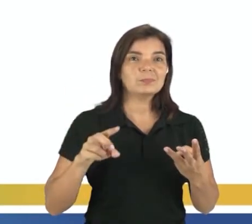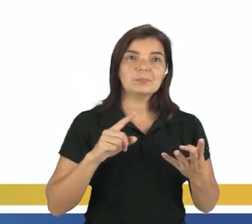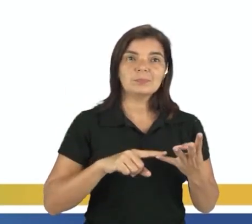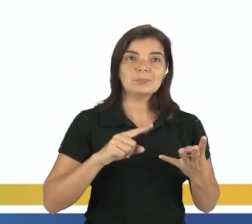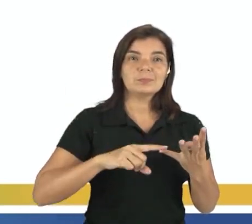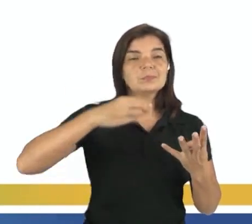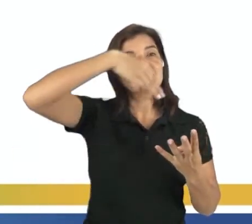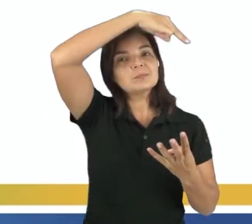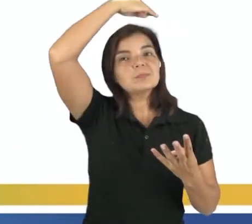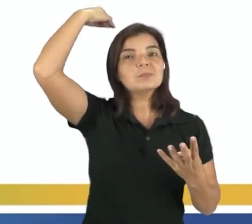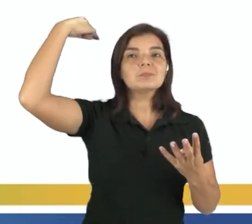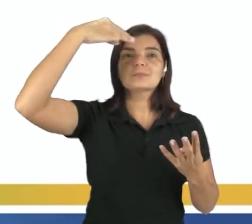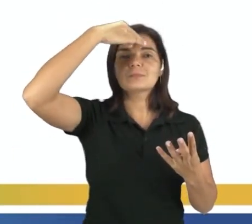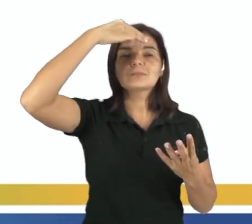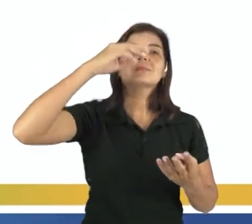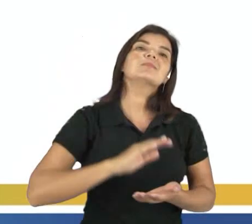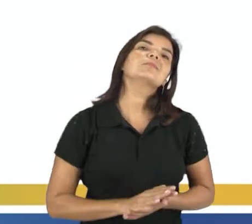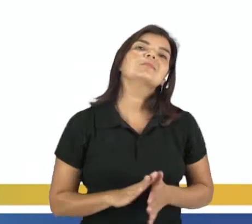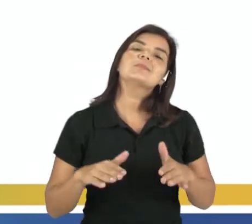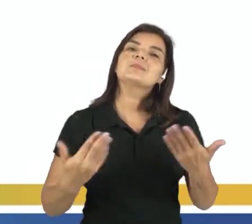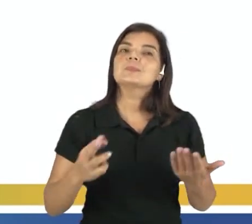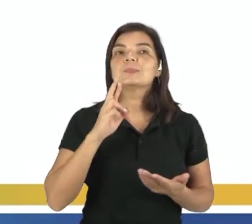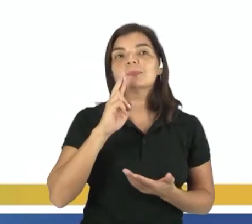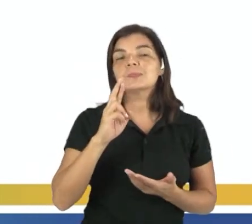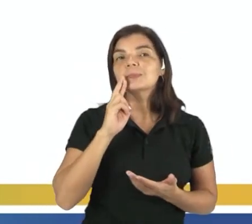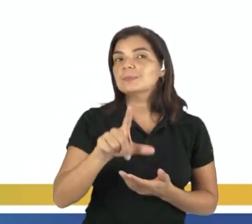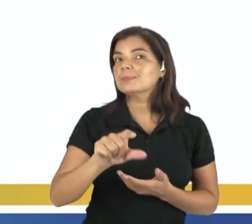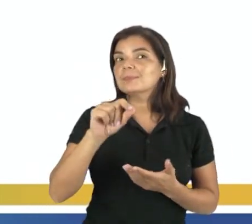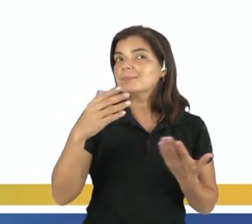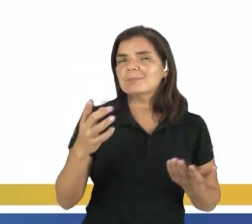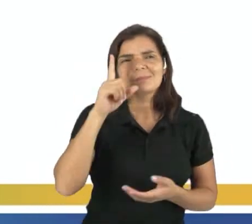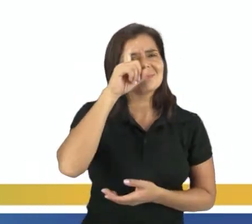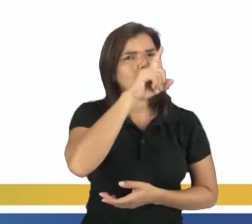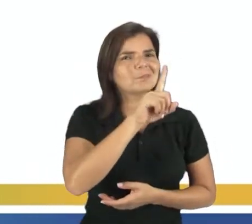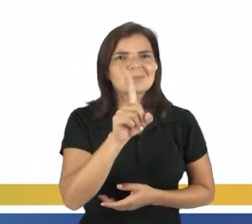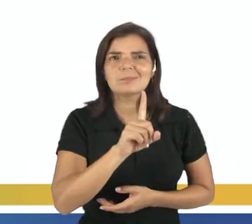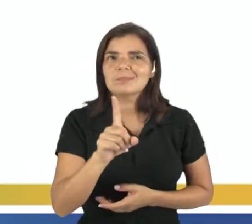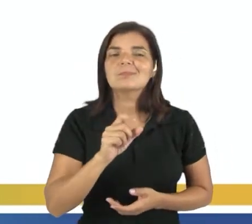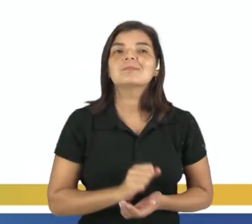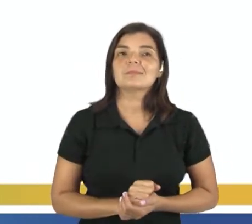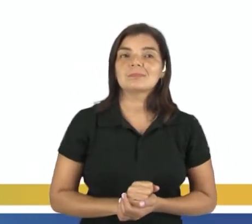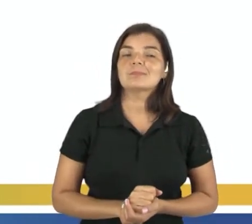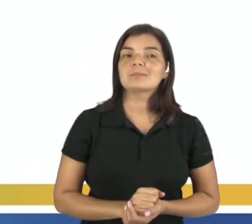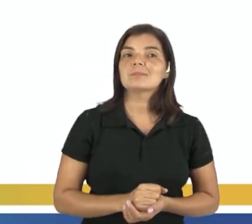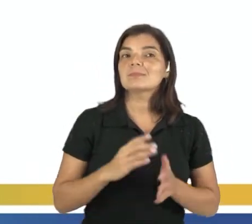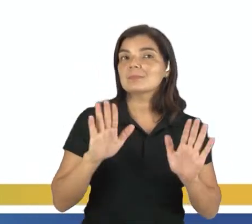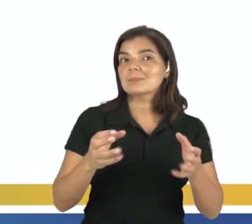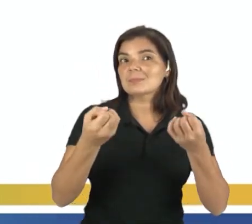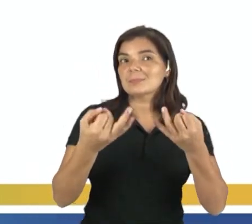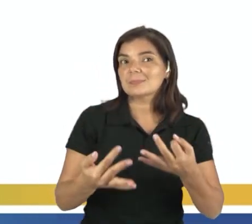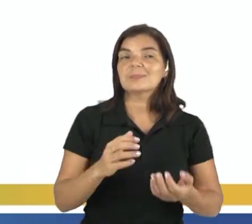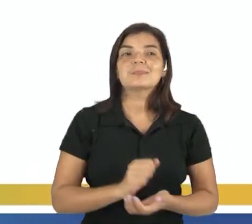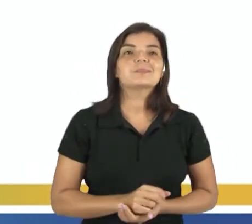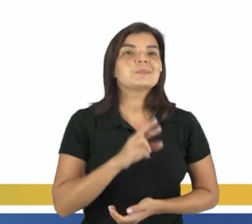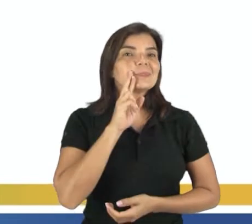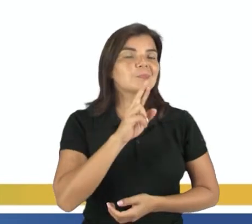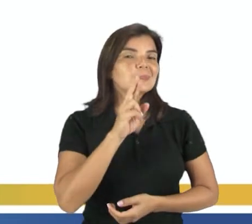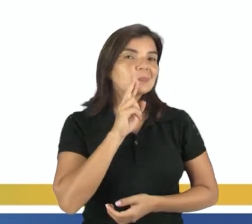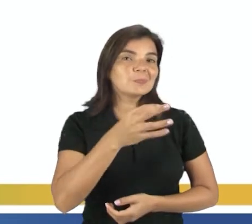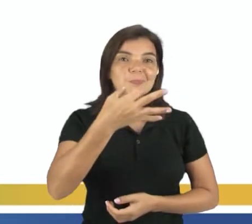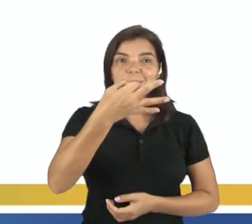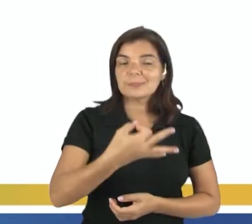E letra D, México. E aí fez a escolha? Não está difícil. A própria questão já diz tudo. Fez sua